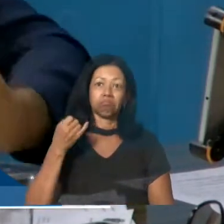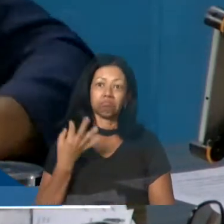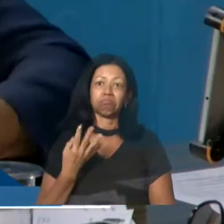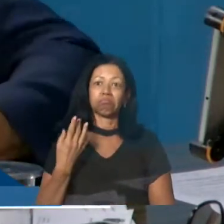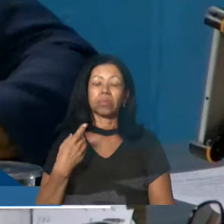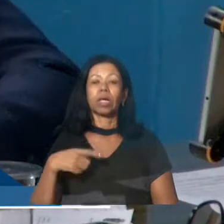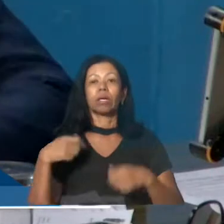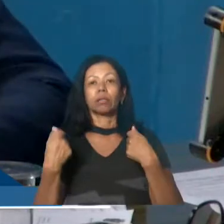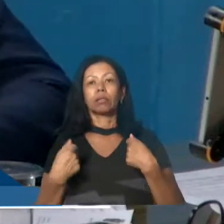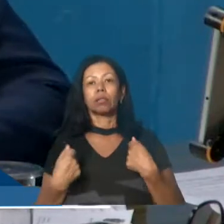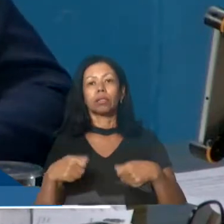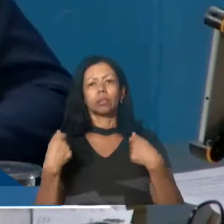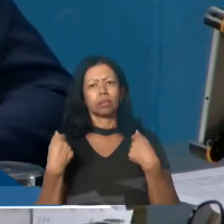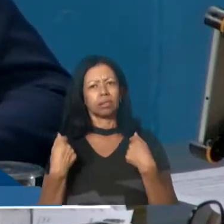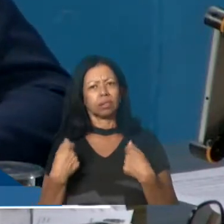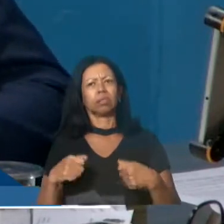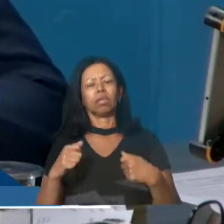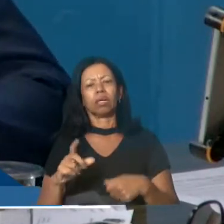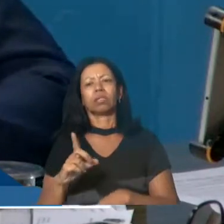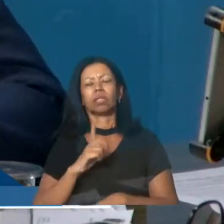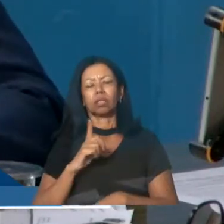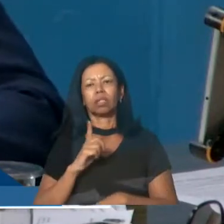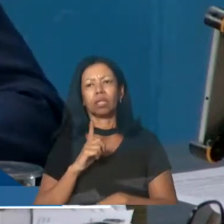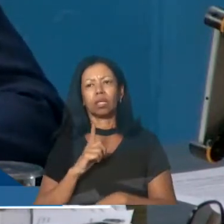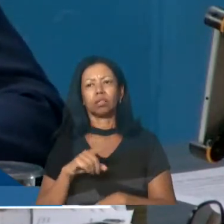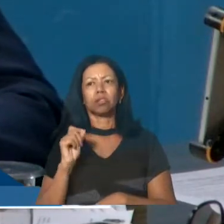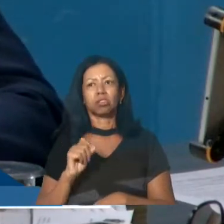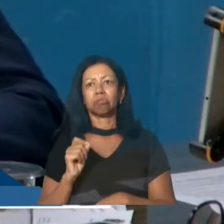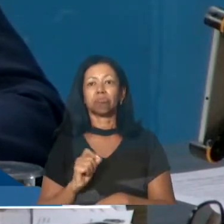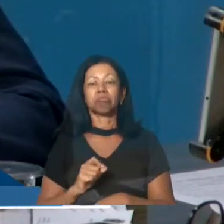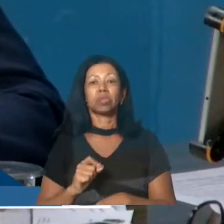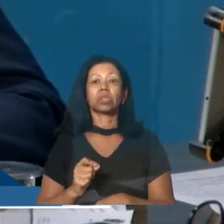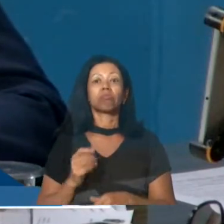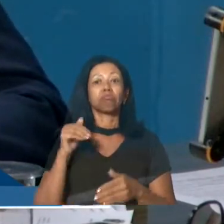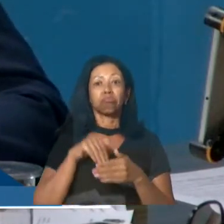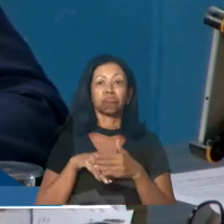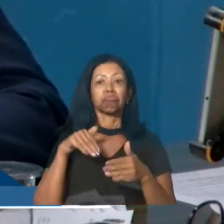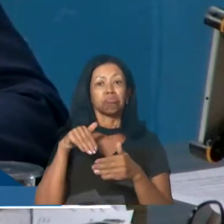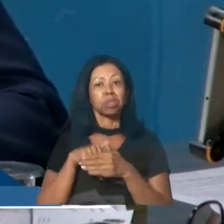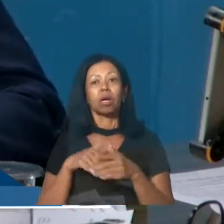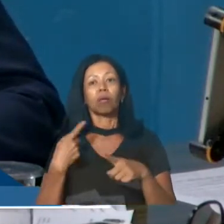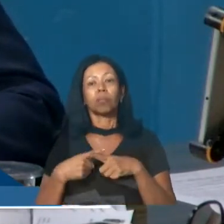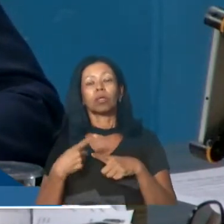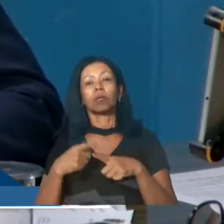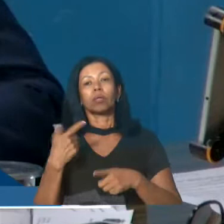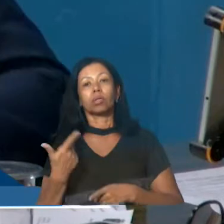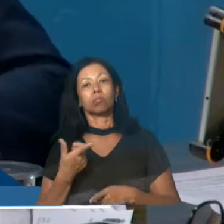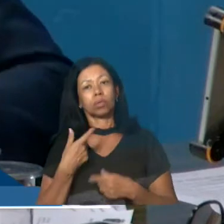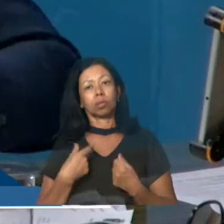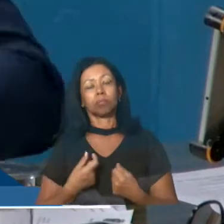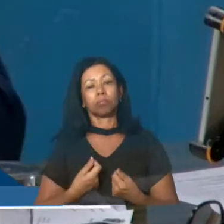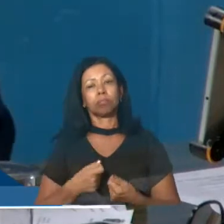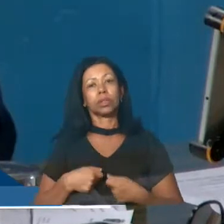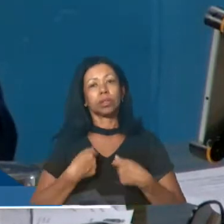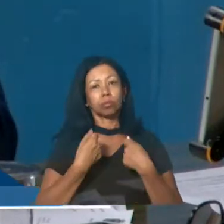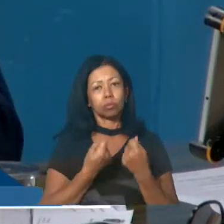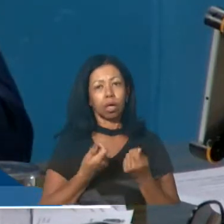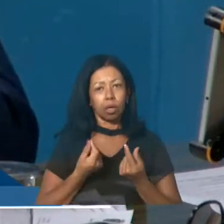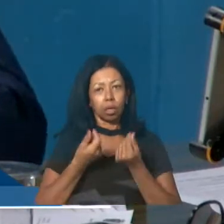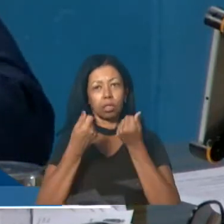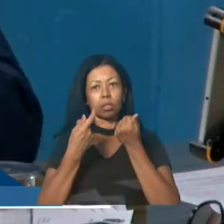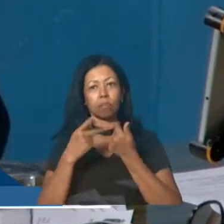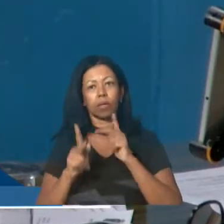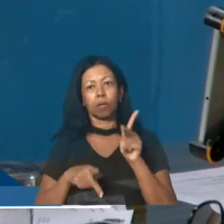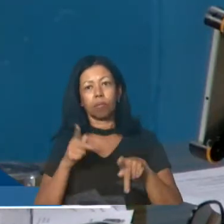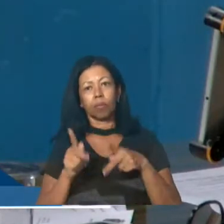a necessidade imensa de enxugar cada vez mais. Porque quando eu enxugo, eu tenho que proporcionar riqueza para o meu povo, para